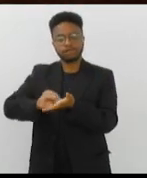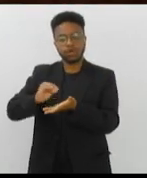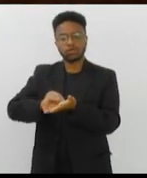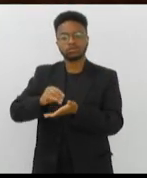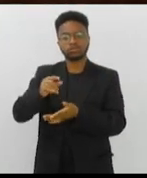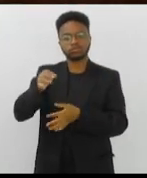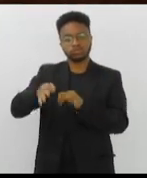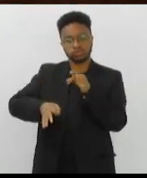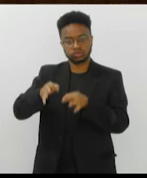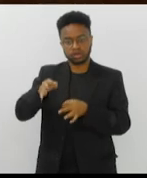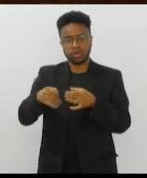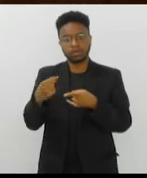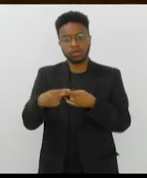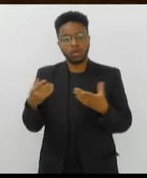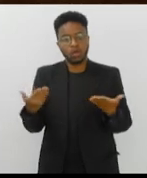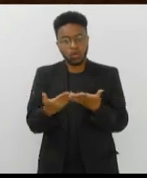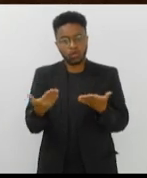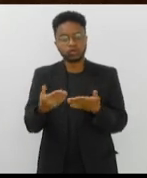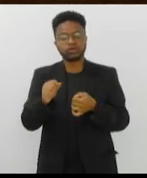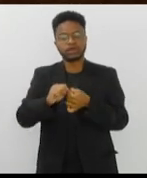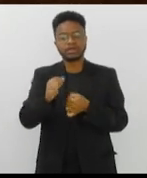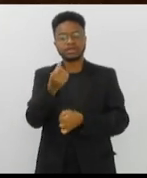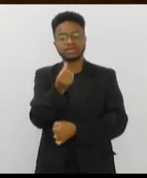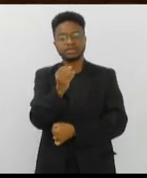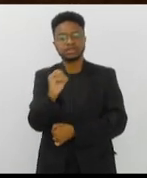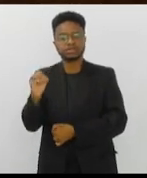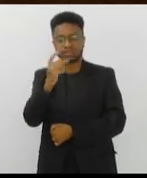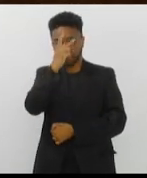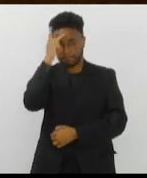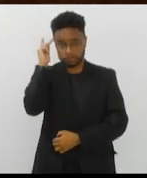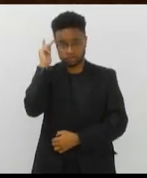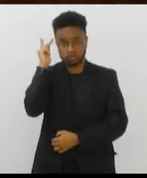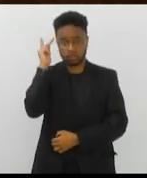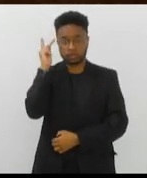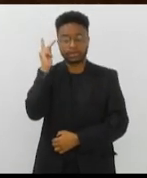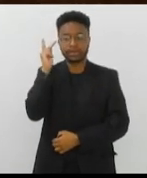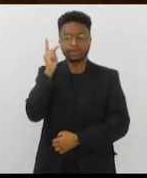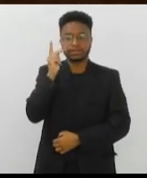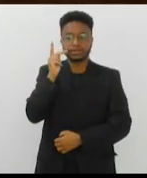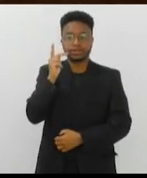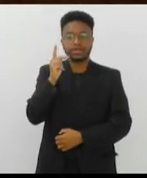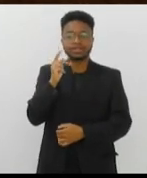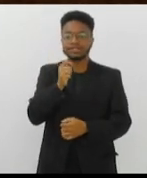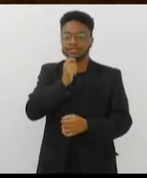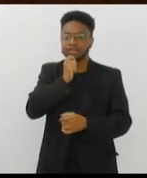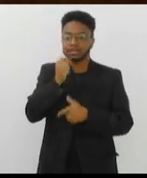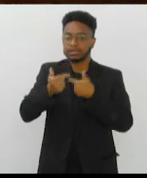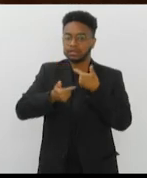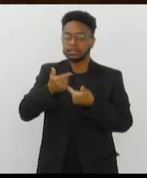que hoje colocam 600 pessoas fora de um certame por incompetência,